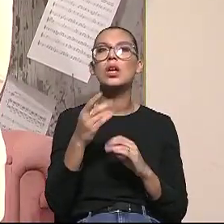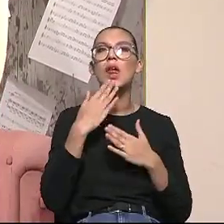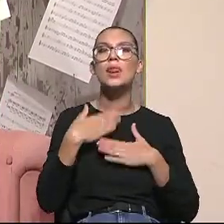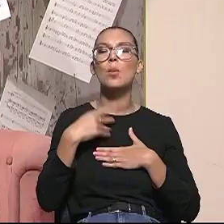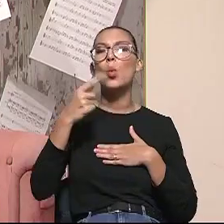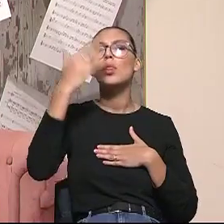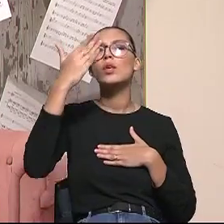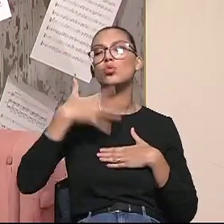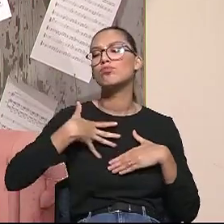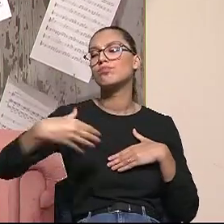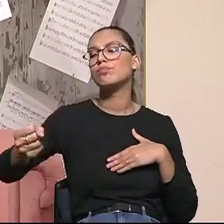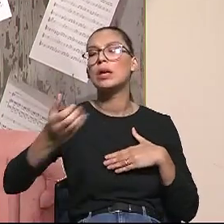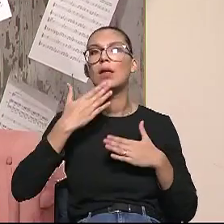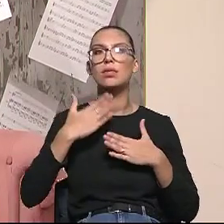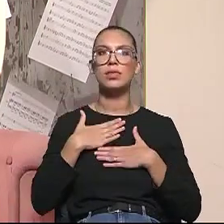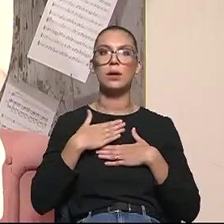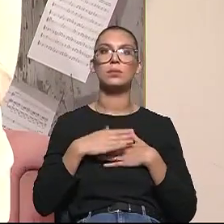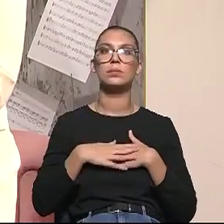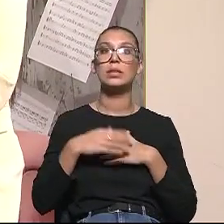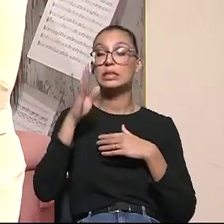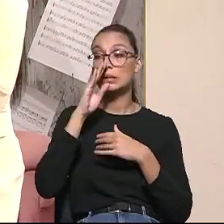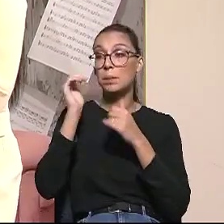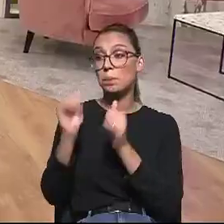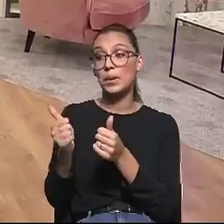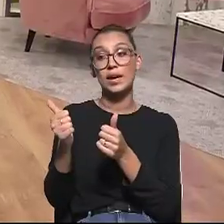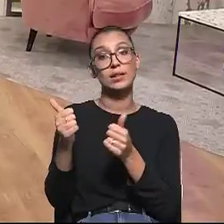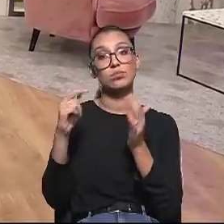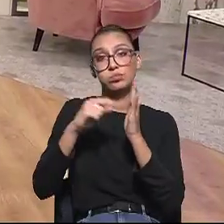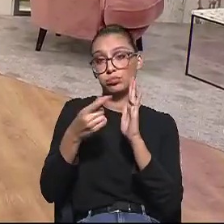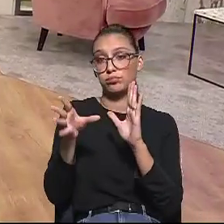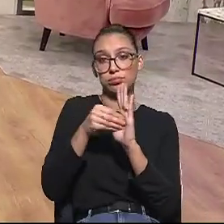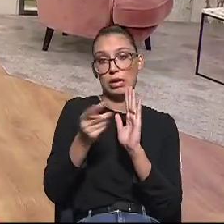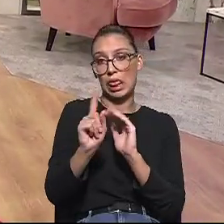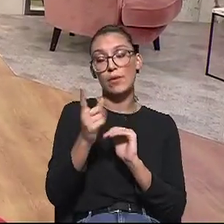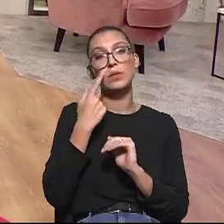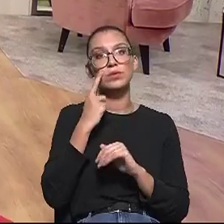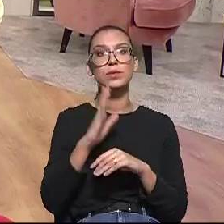dia. Não conta mesmo que esteja certo, está bem? Mas vamos então ver o que é que seria.